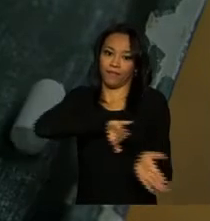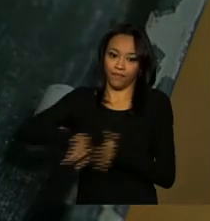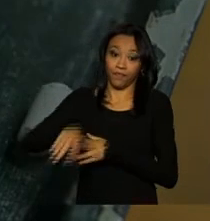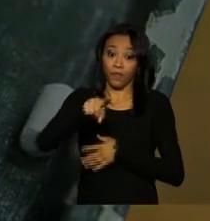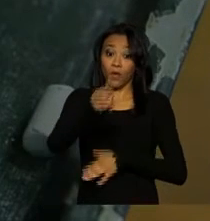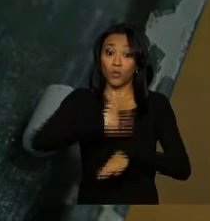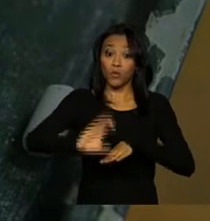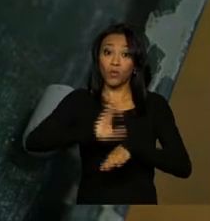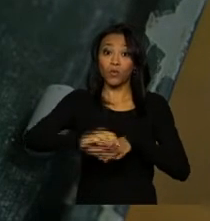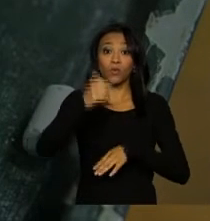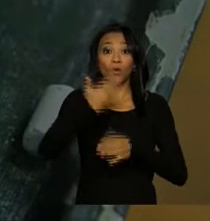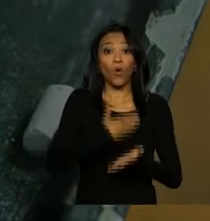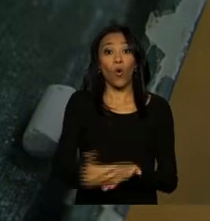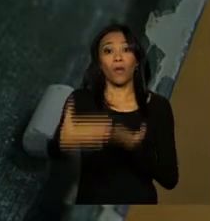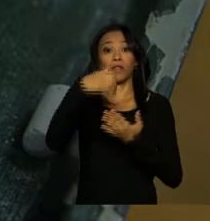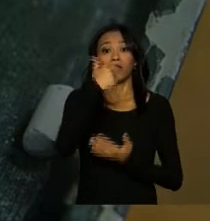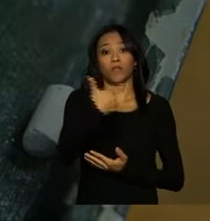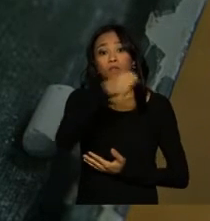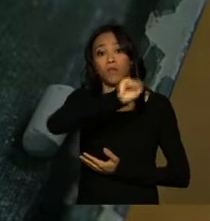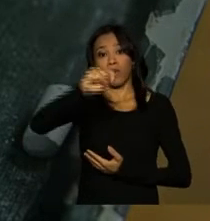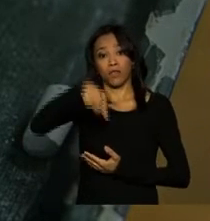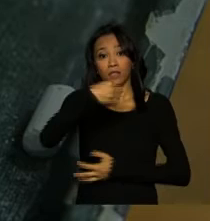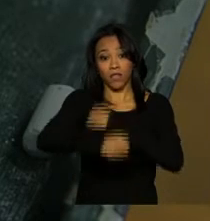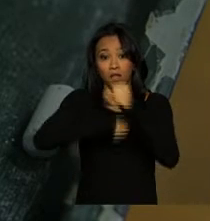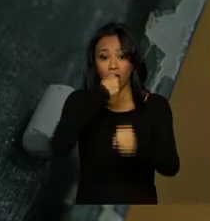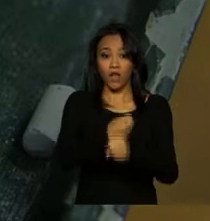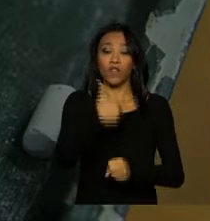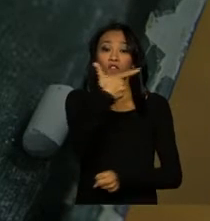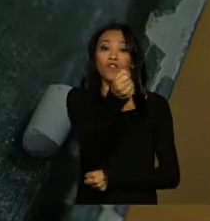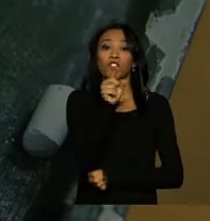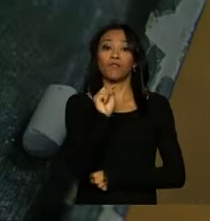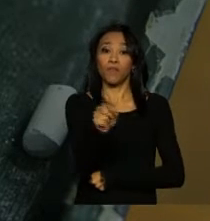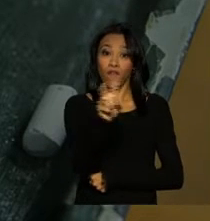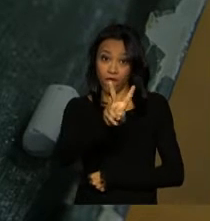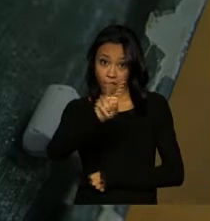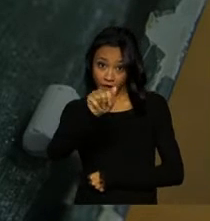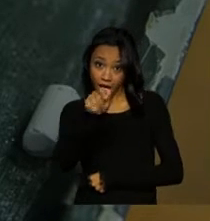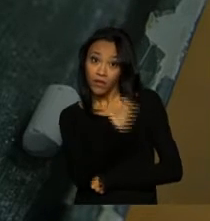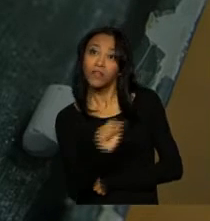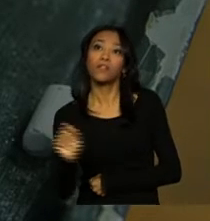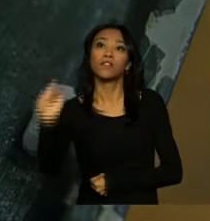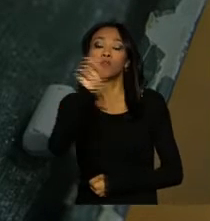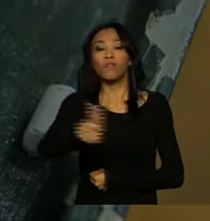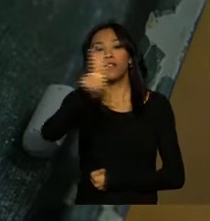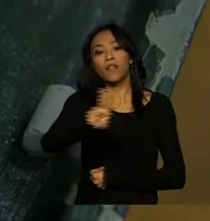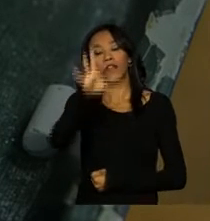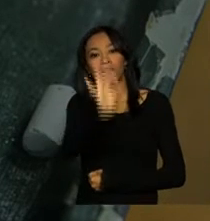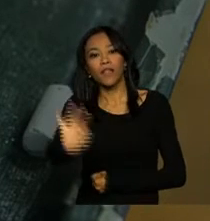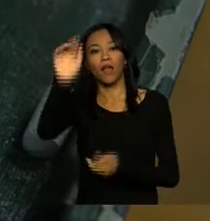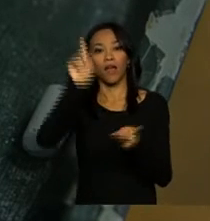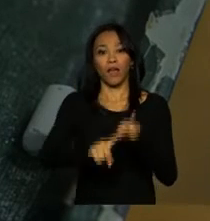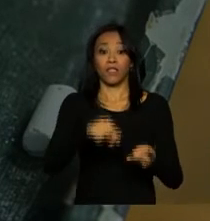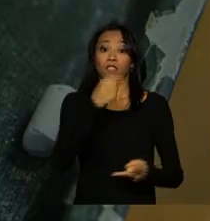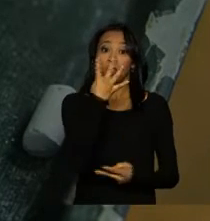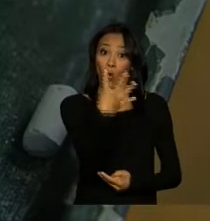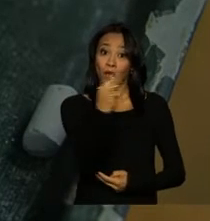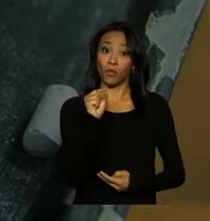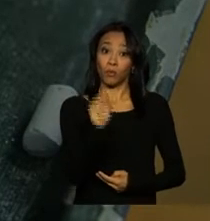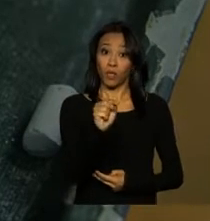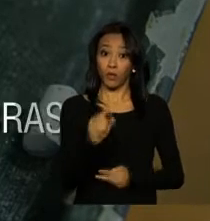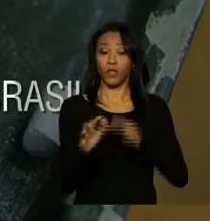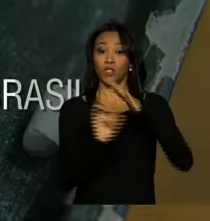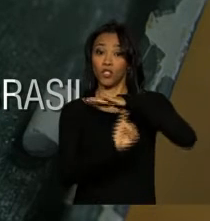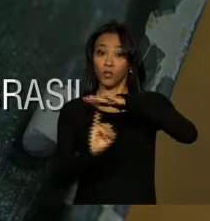começam no segundo semestre deste ano e serão 20 mil vagas em universidades federais quatro mil institutos federais